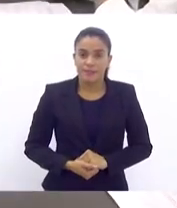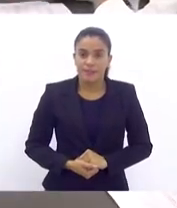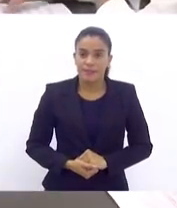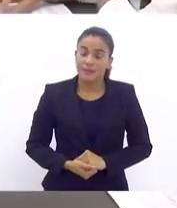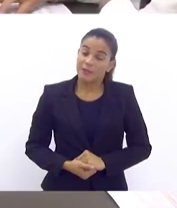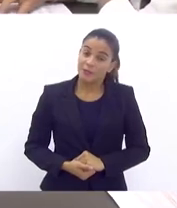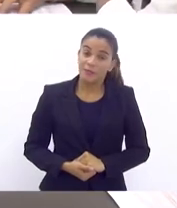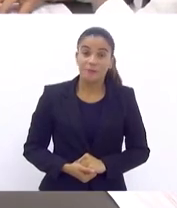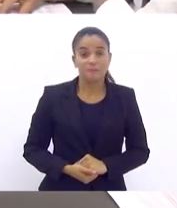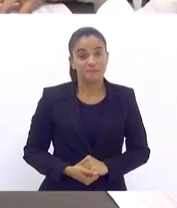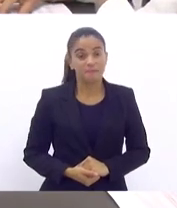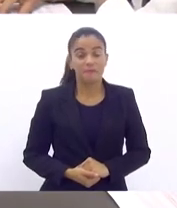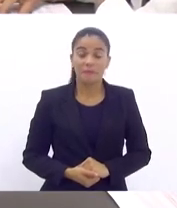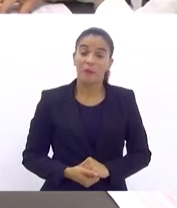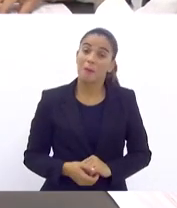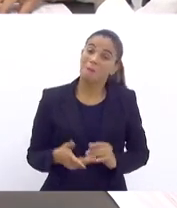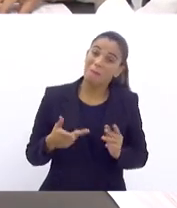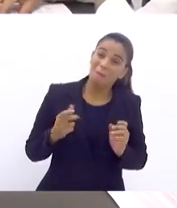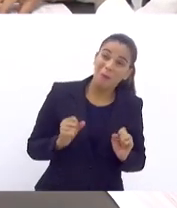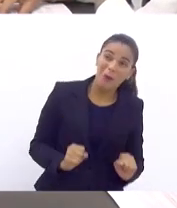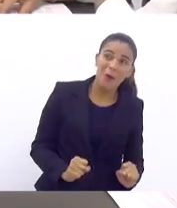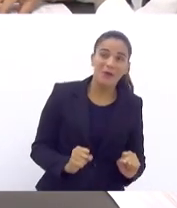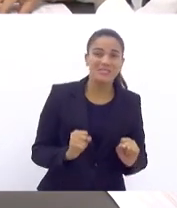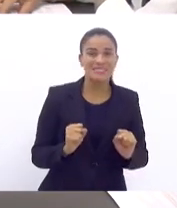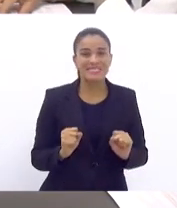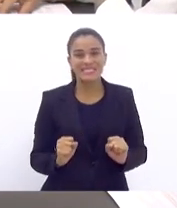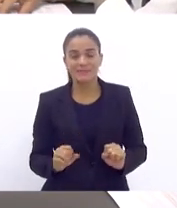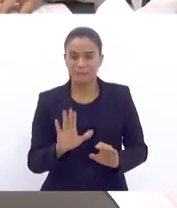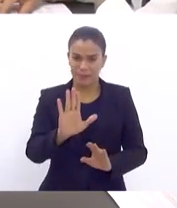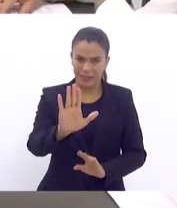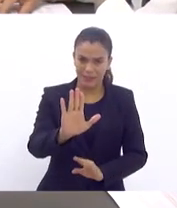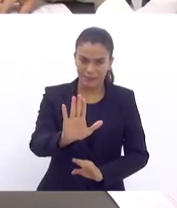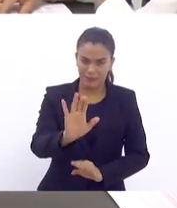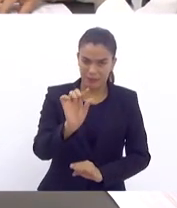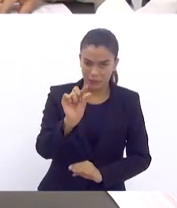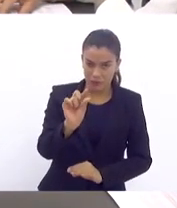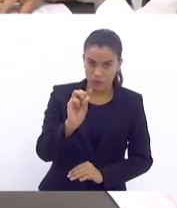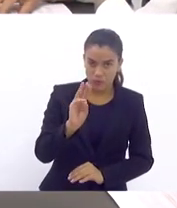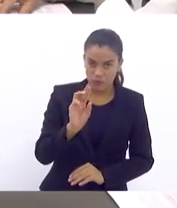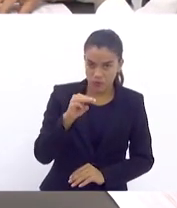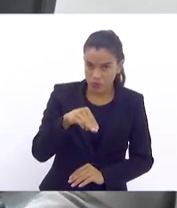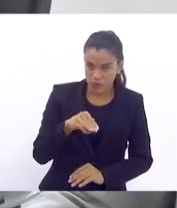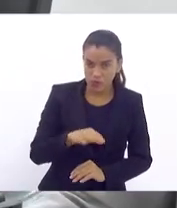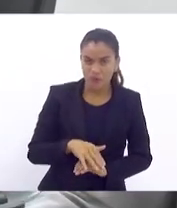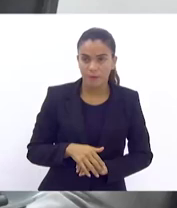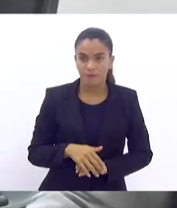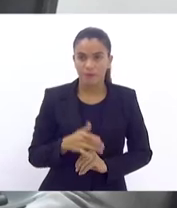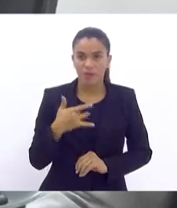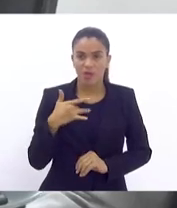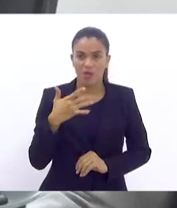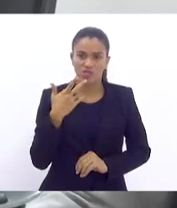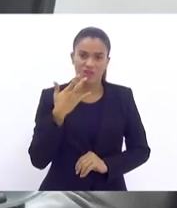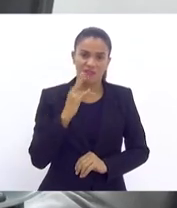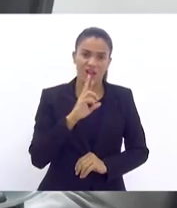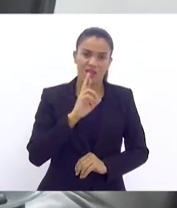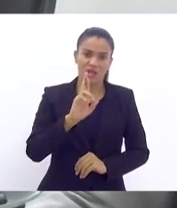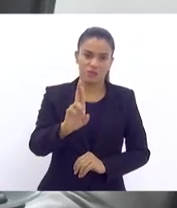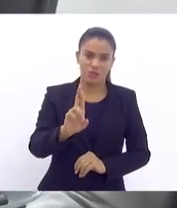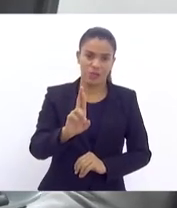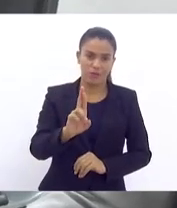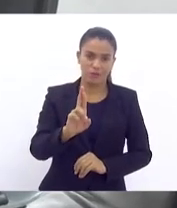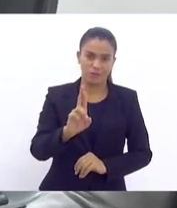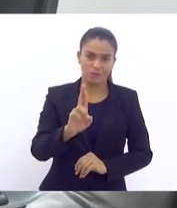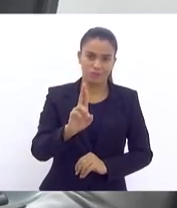pode pode ser que sim mas deixa eu fazer uma coisa a gente como como já proclamei o resultado para já tá em